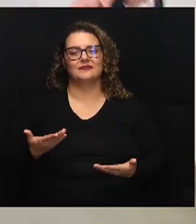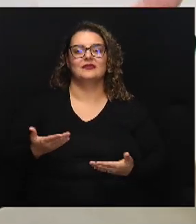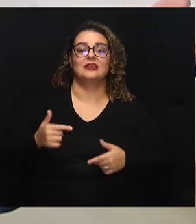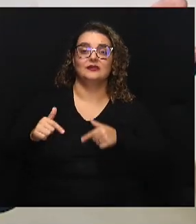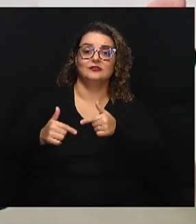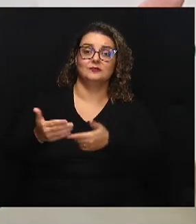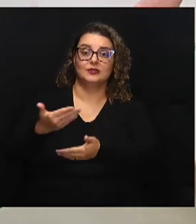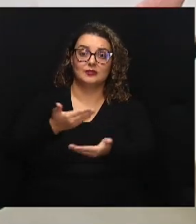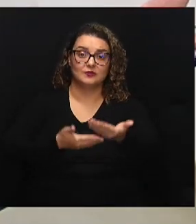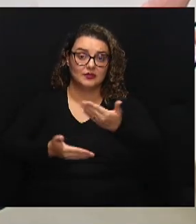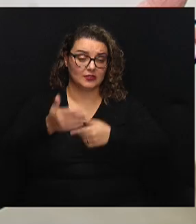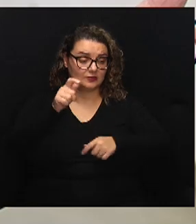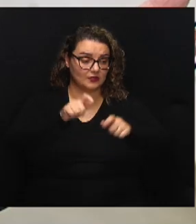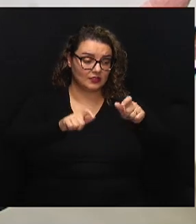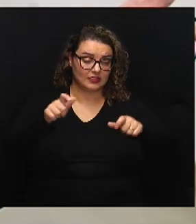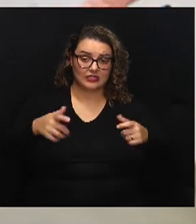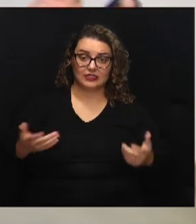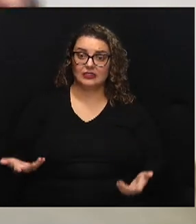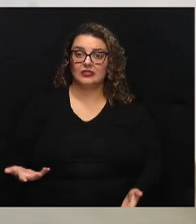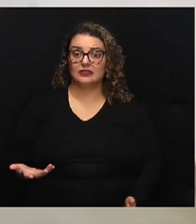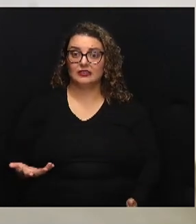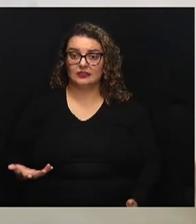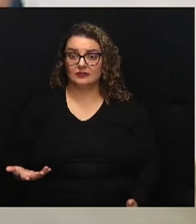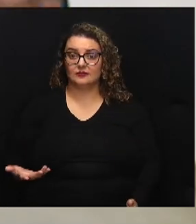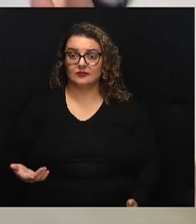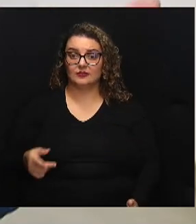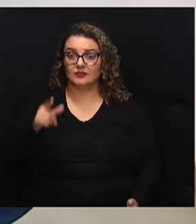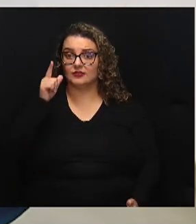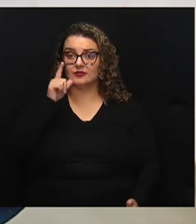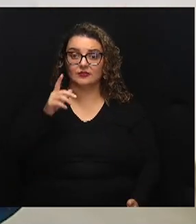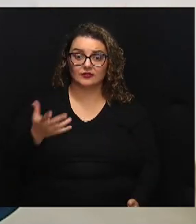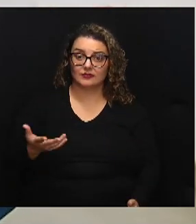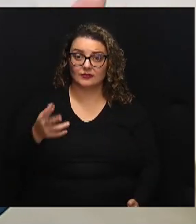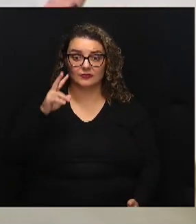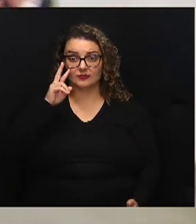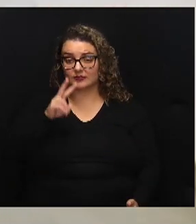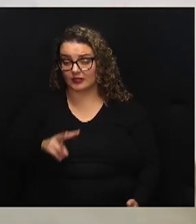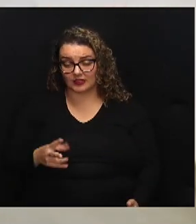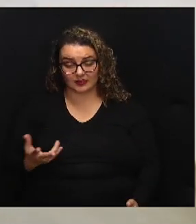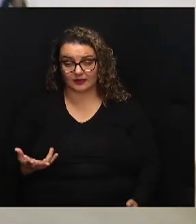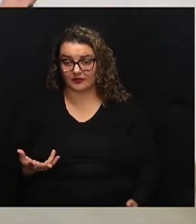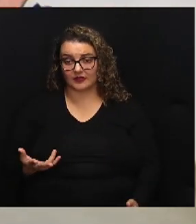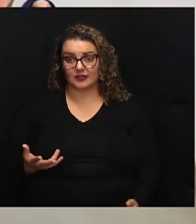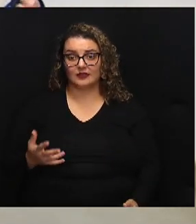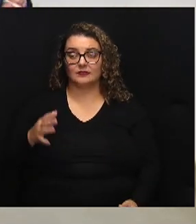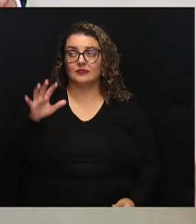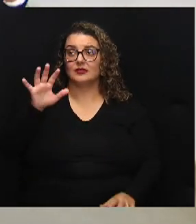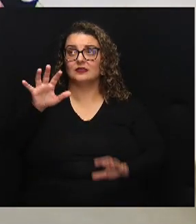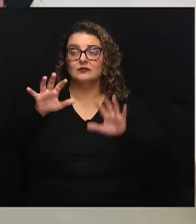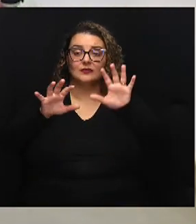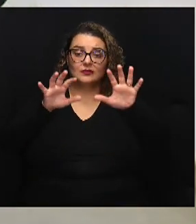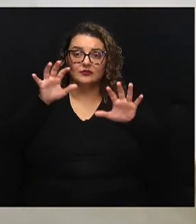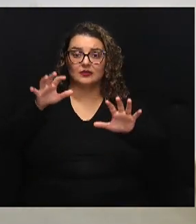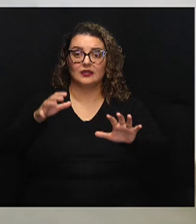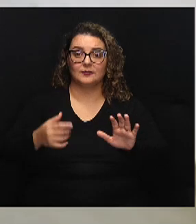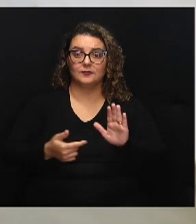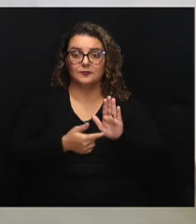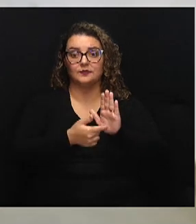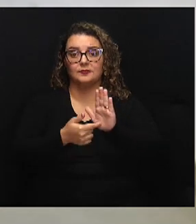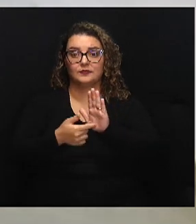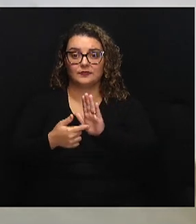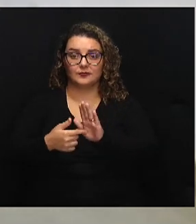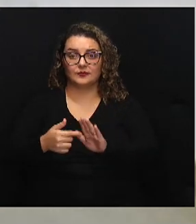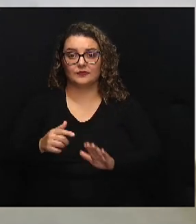com as pessoas que não conseguem ver e eles poder tocar numa obra. Inclusive numa das exposições